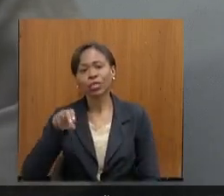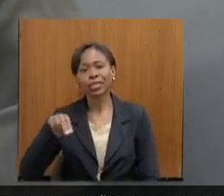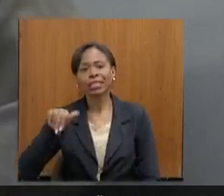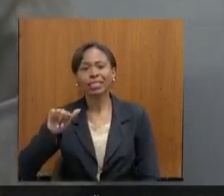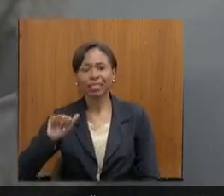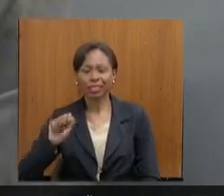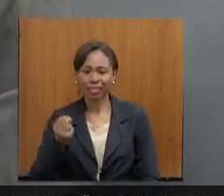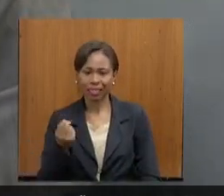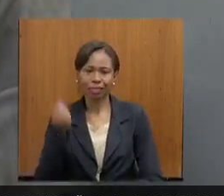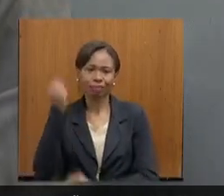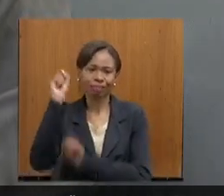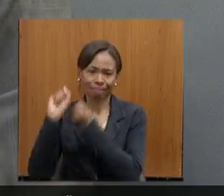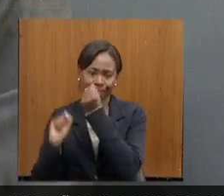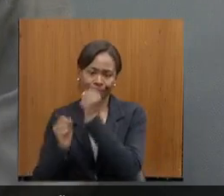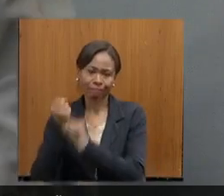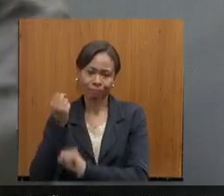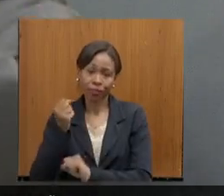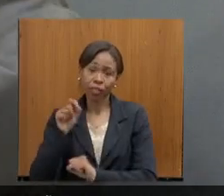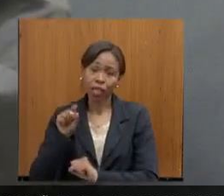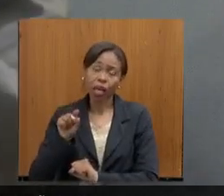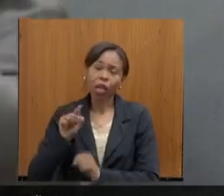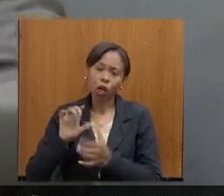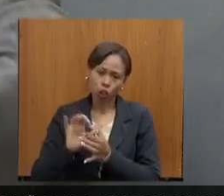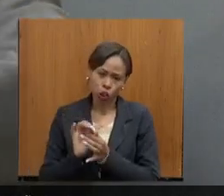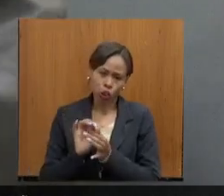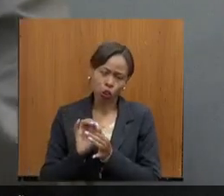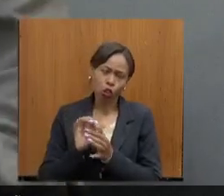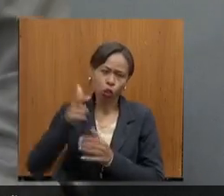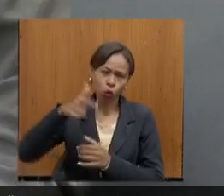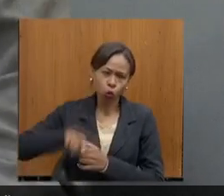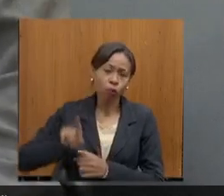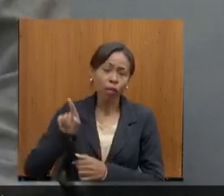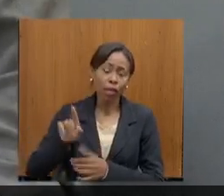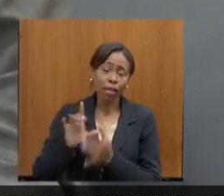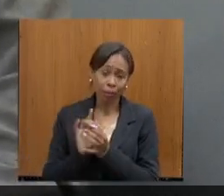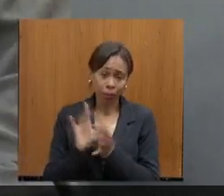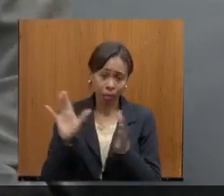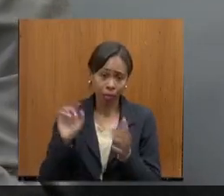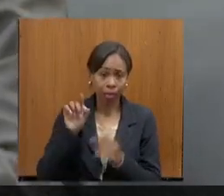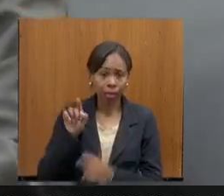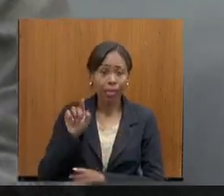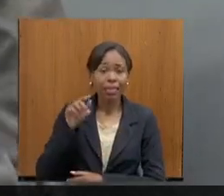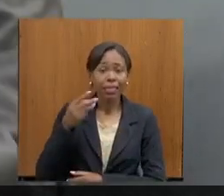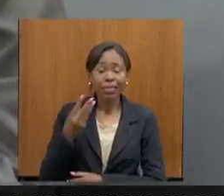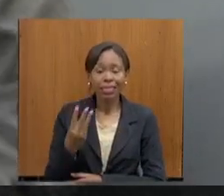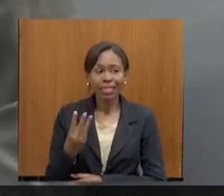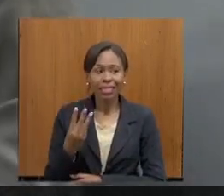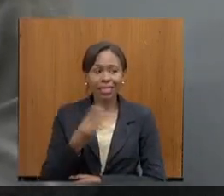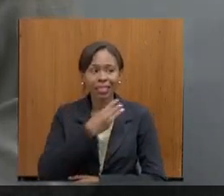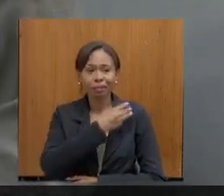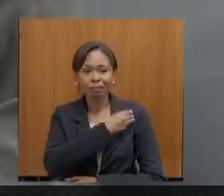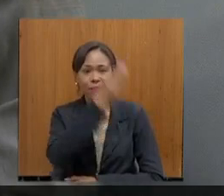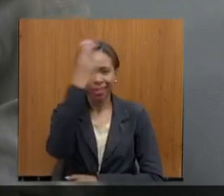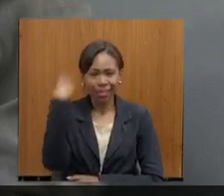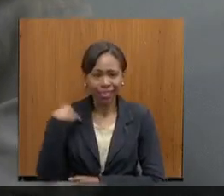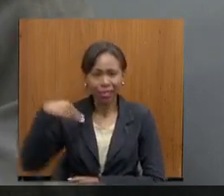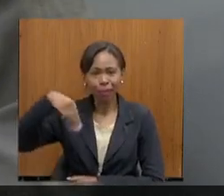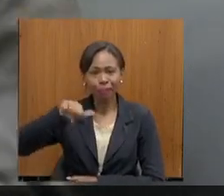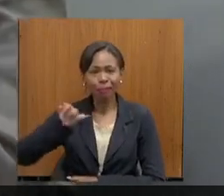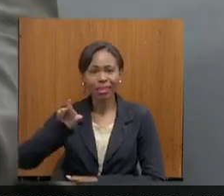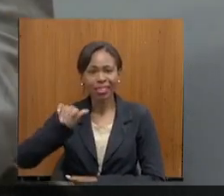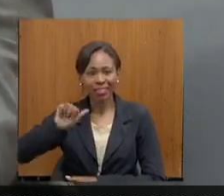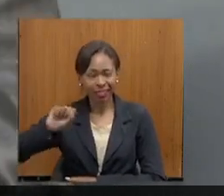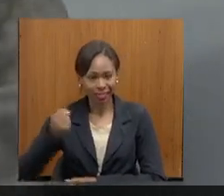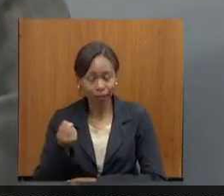renovar né a concessão de Três Marias nos Estados gerando uma série de oportunidades que na verdade nem estavam naquele leilão